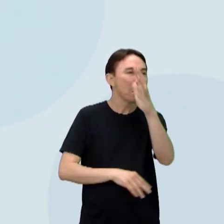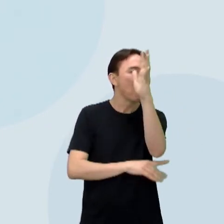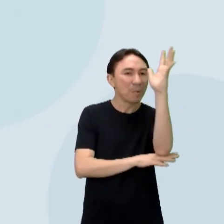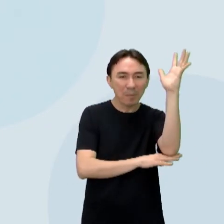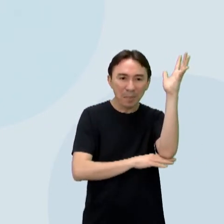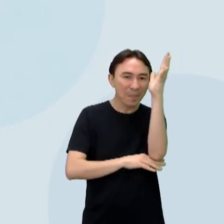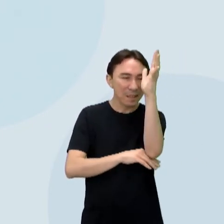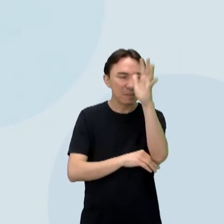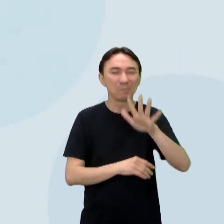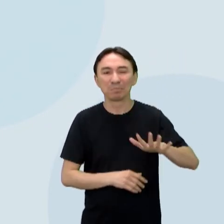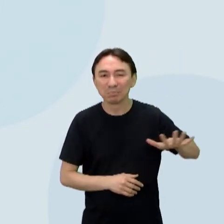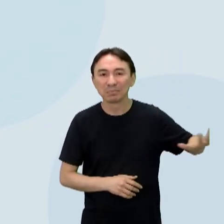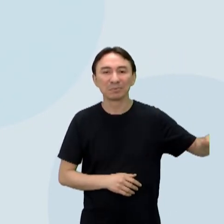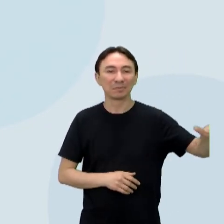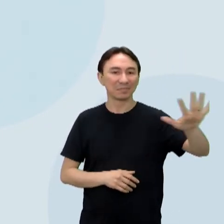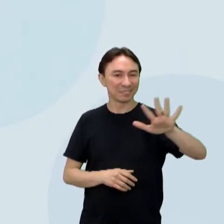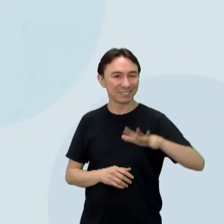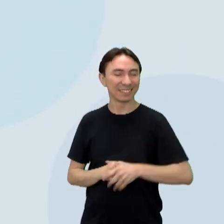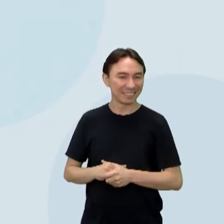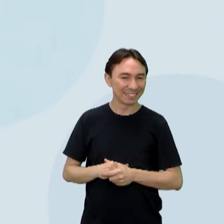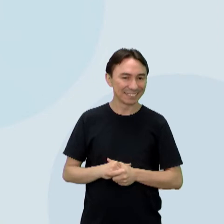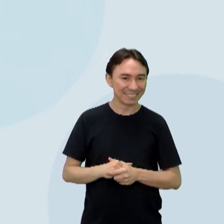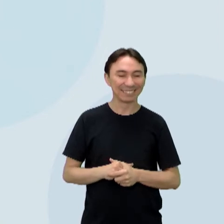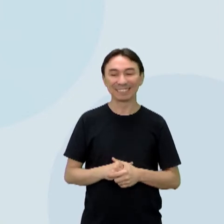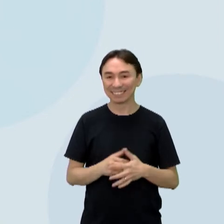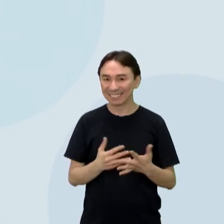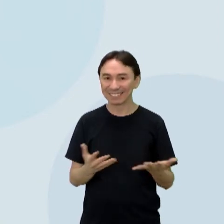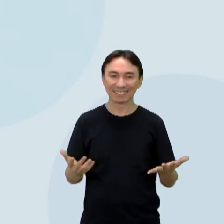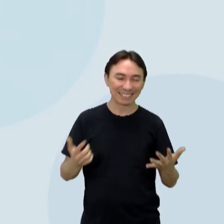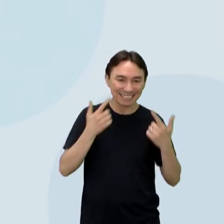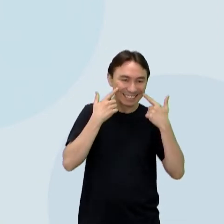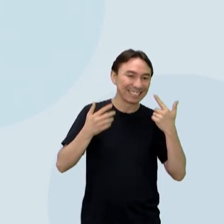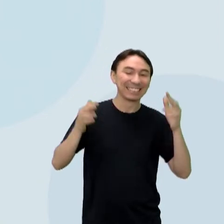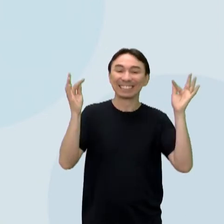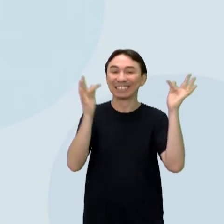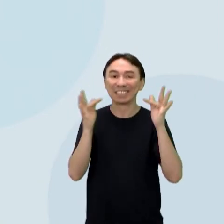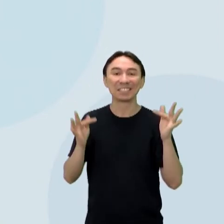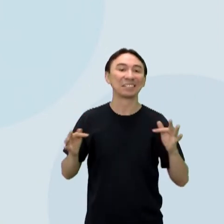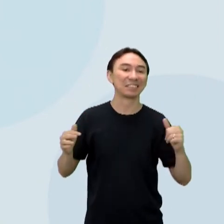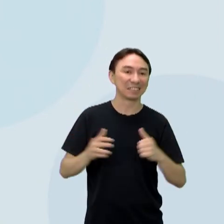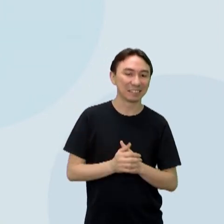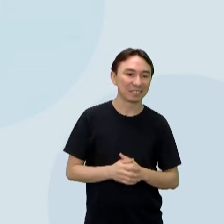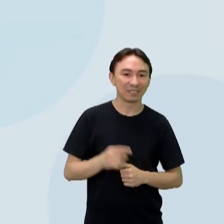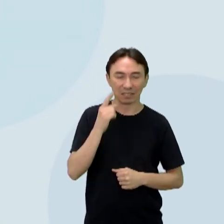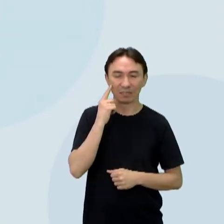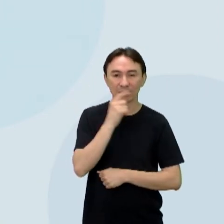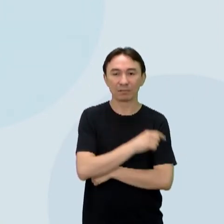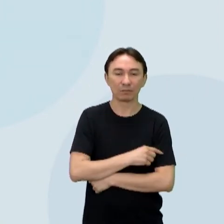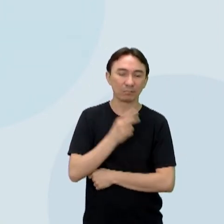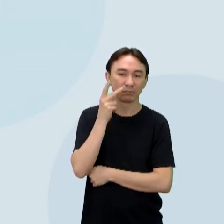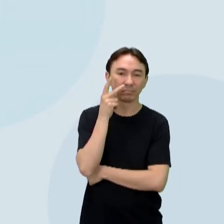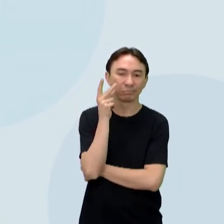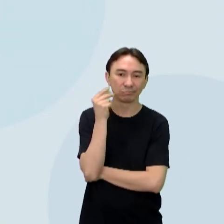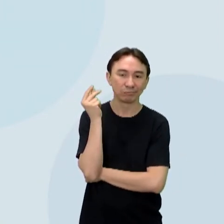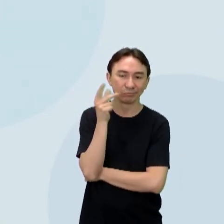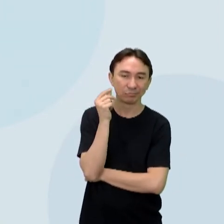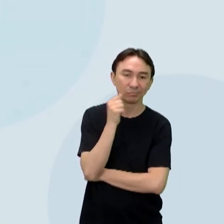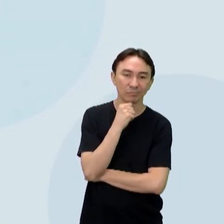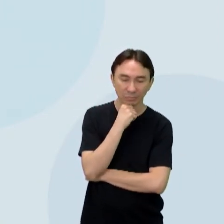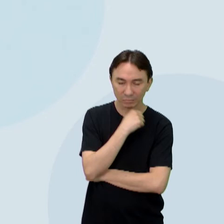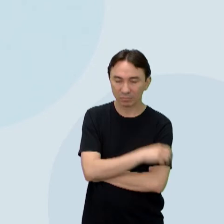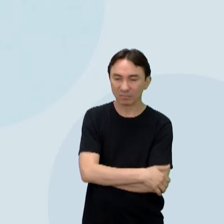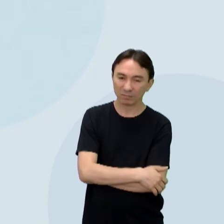né? Mas o John não, o John todo feliz, né? Está em toda parte. E o Garfield, do jeitinho dele,